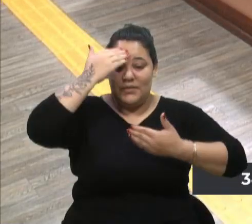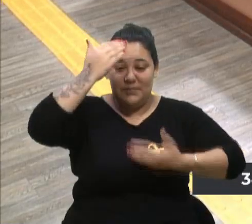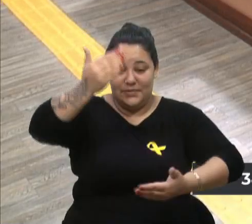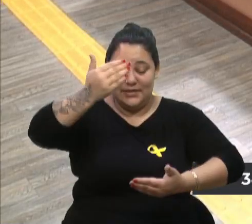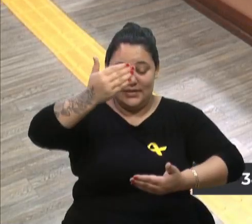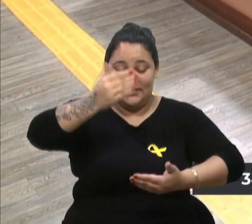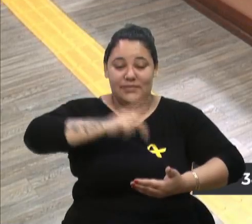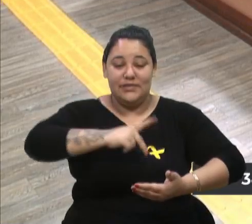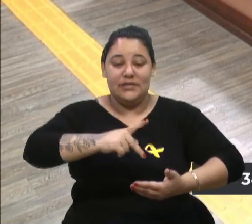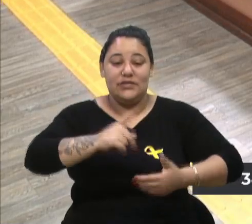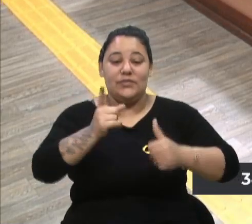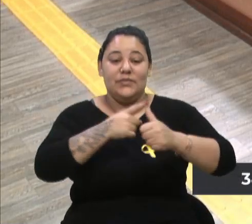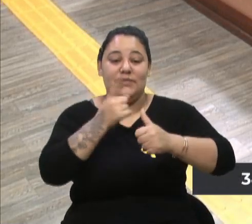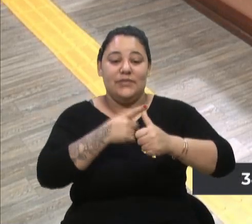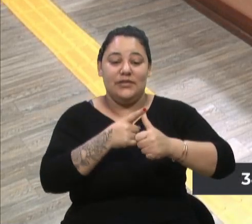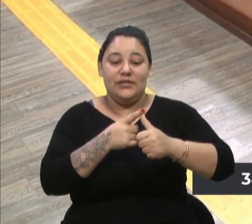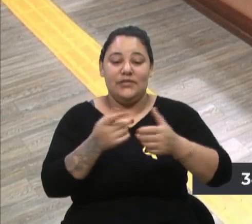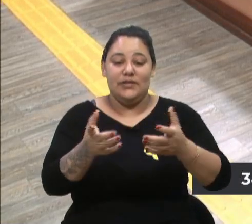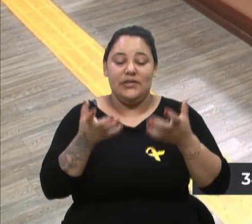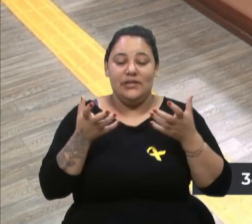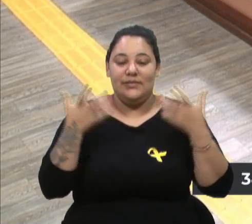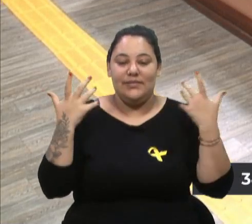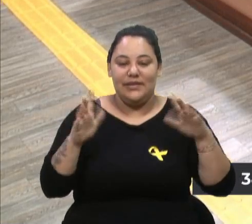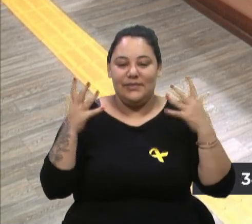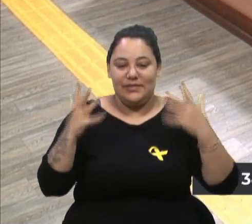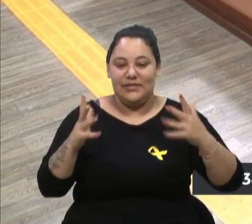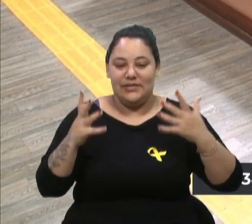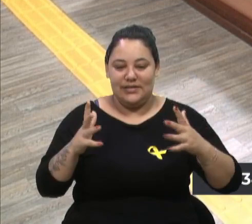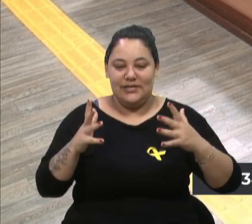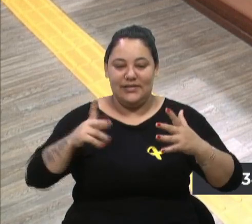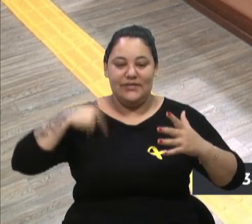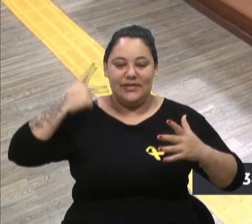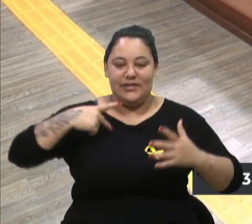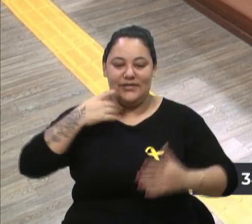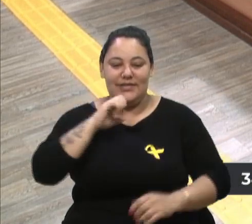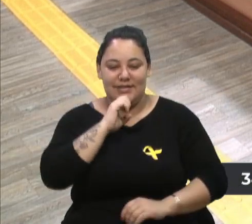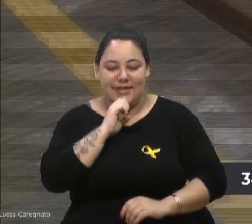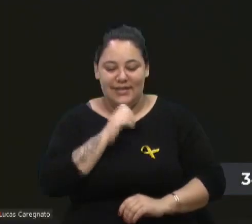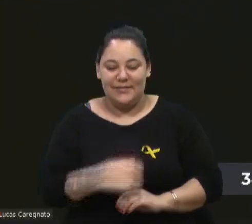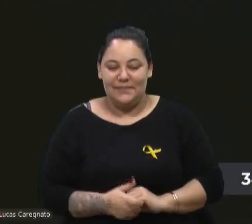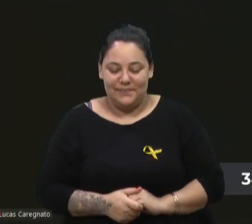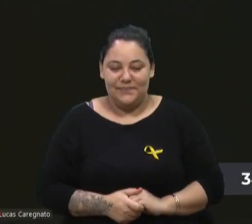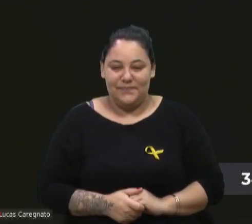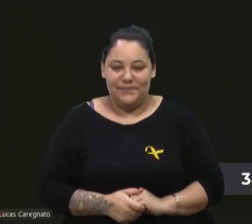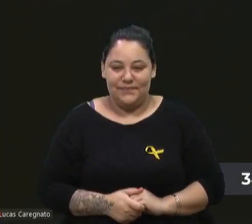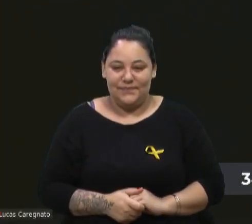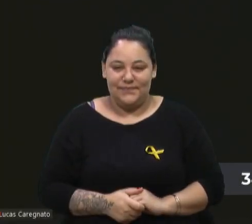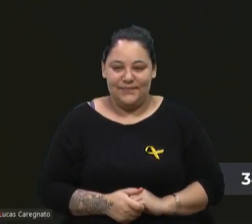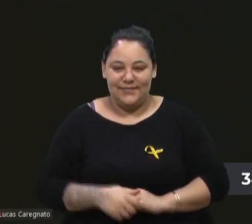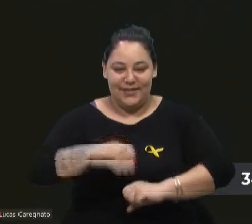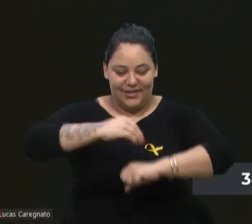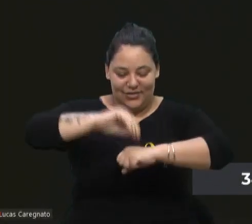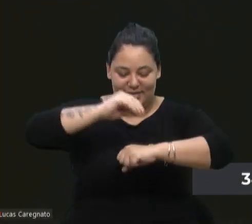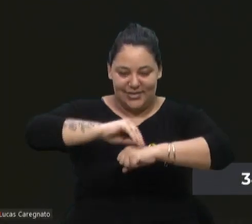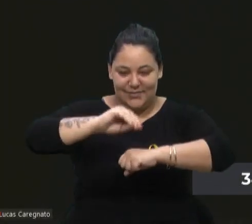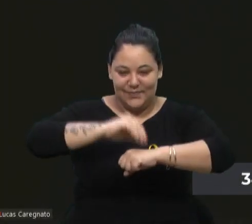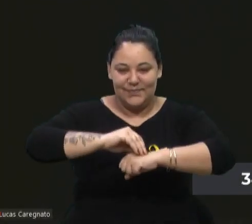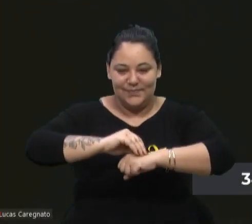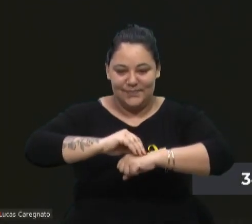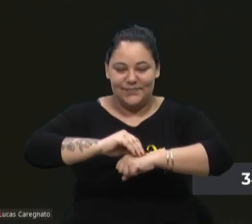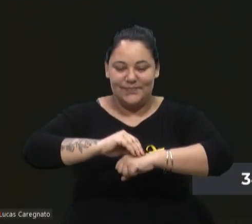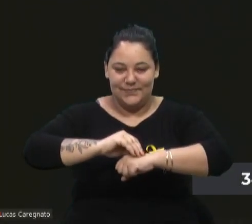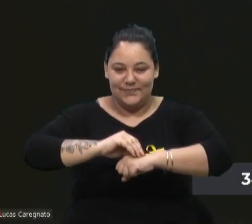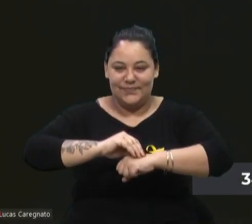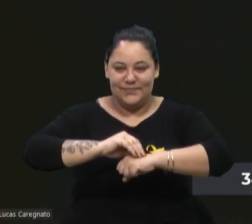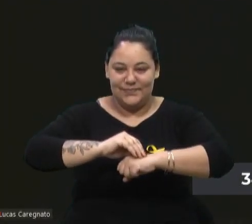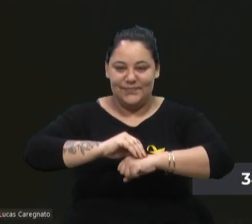presidente. Primeiro eu queria parabenizar a colega vereadora Estela pela proposição de